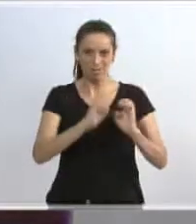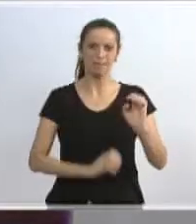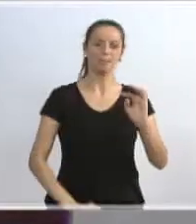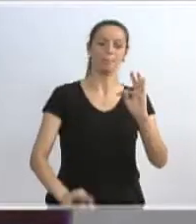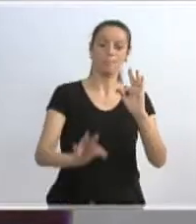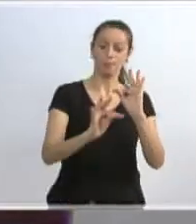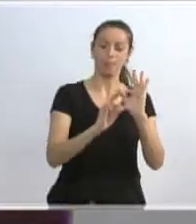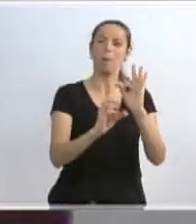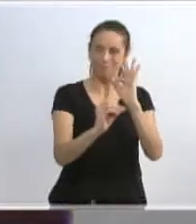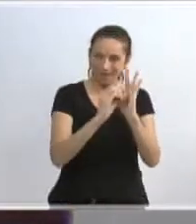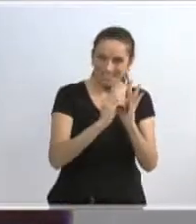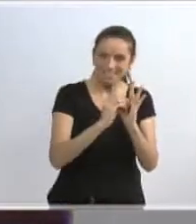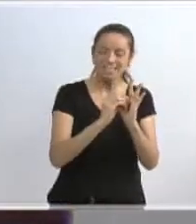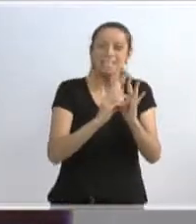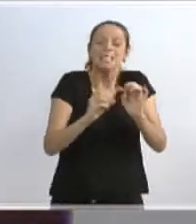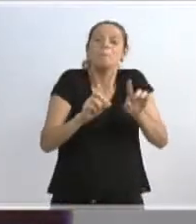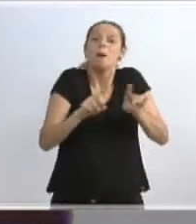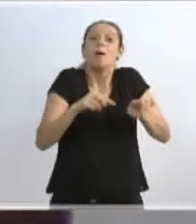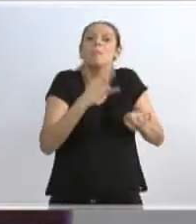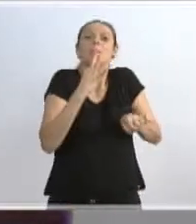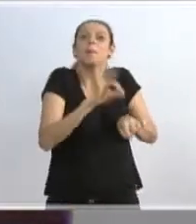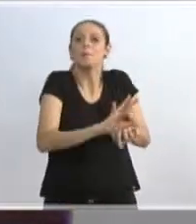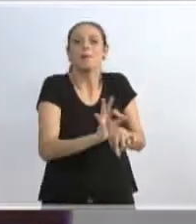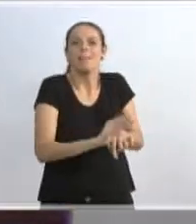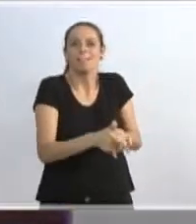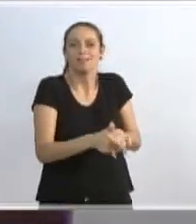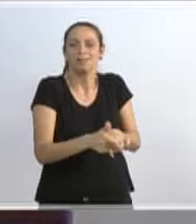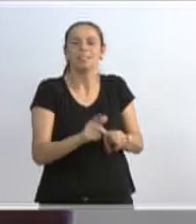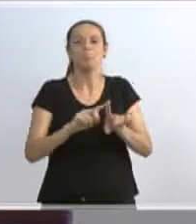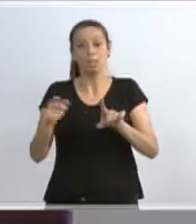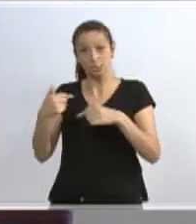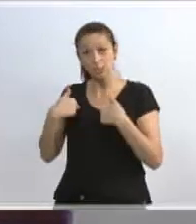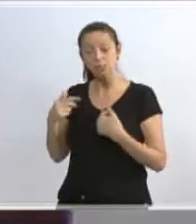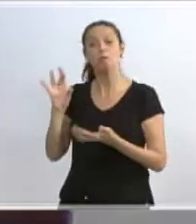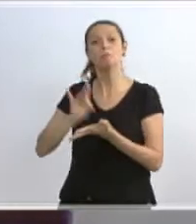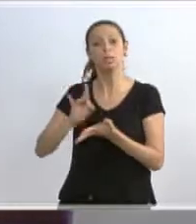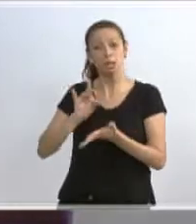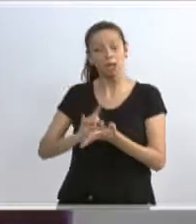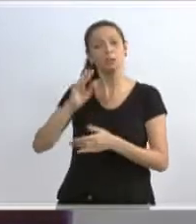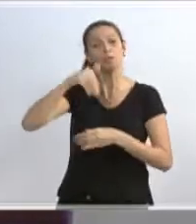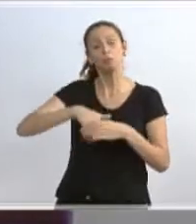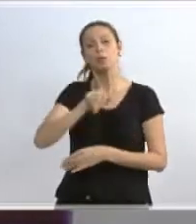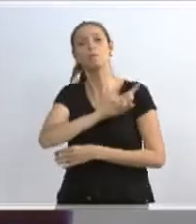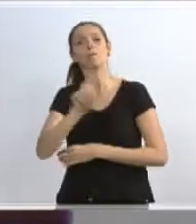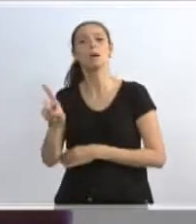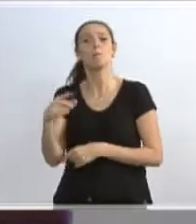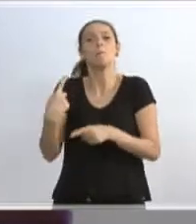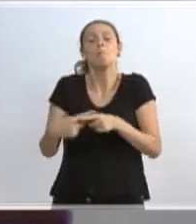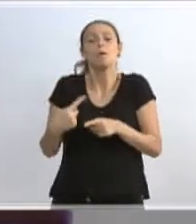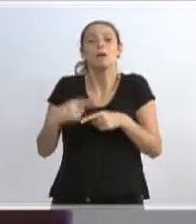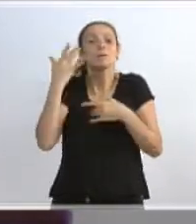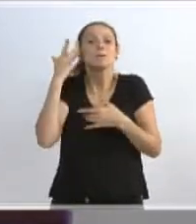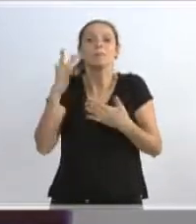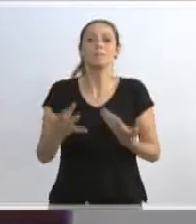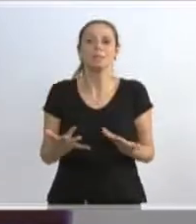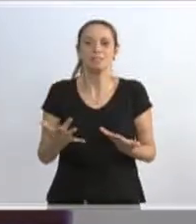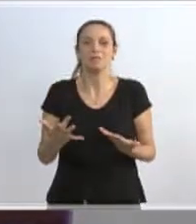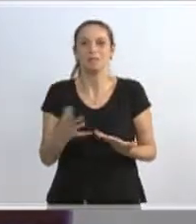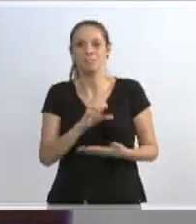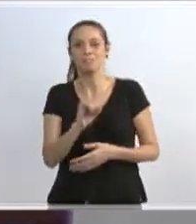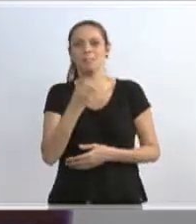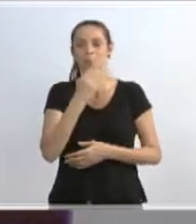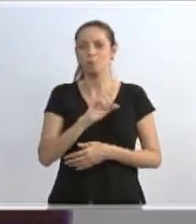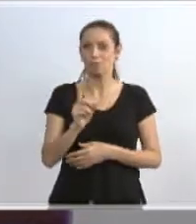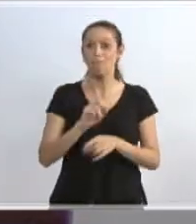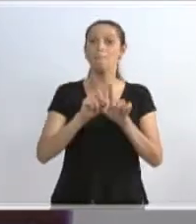eu votei não, porque eu tenho que votar sabendo que estou votando, com respeito ao meu povo e sabendo se é bom ou ruim para o meu povo. Para isso eu fui